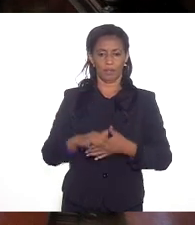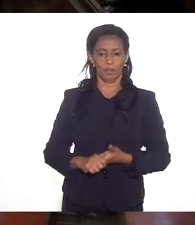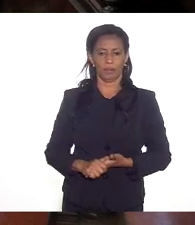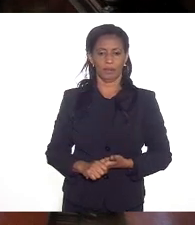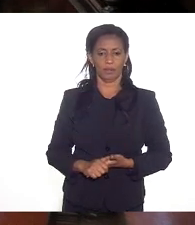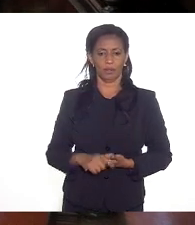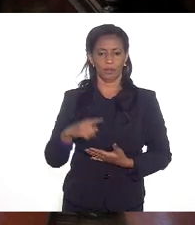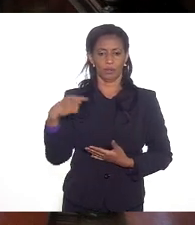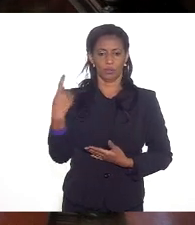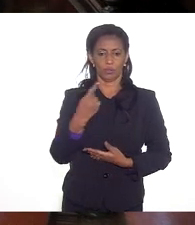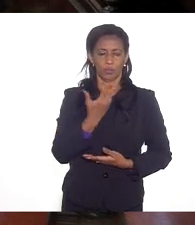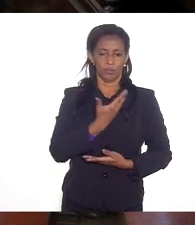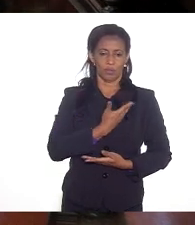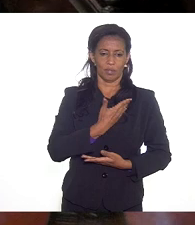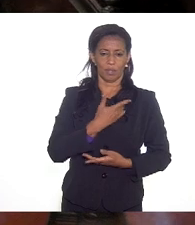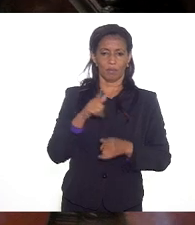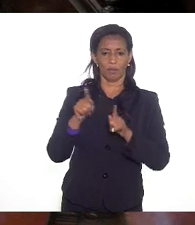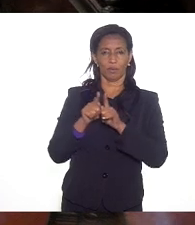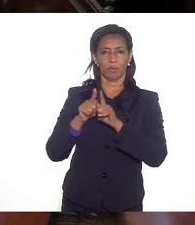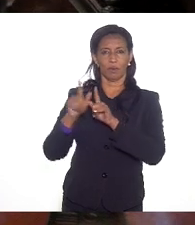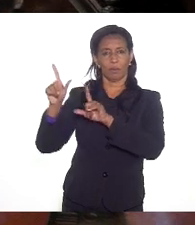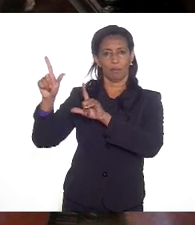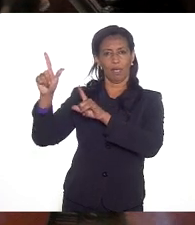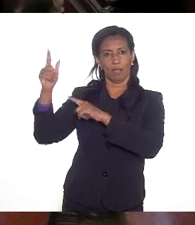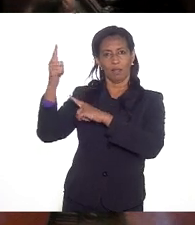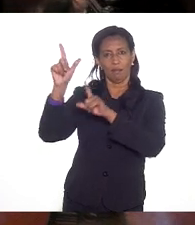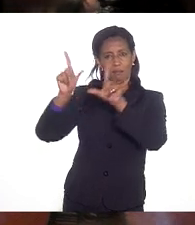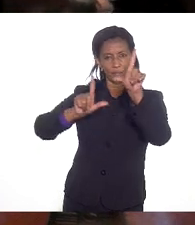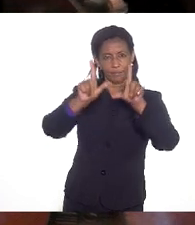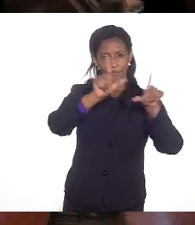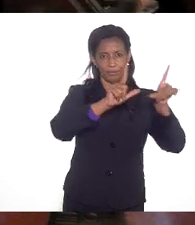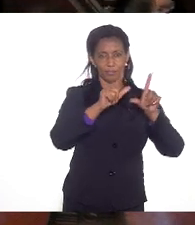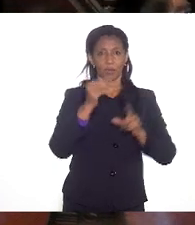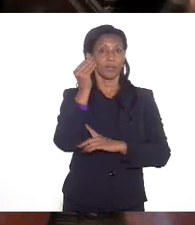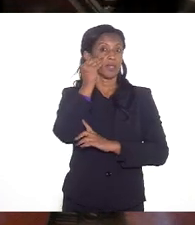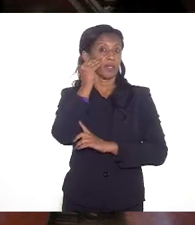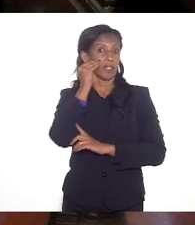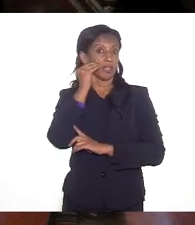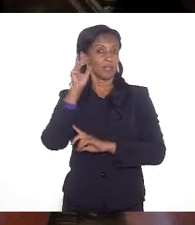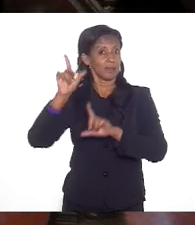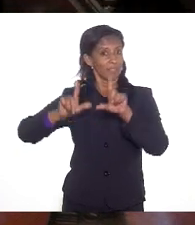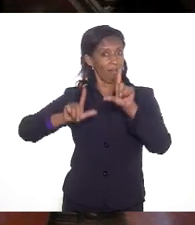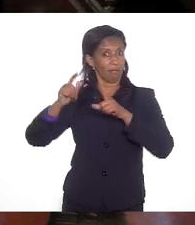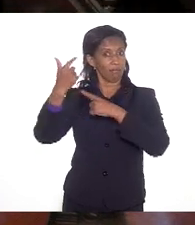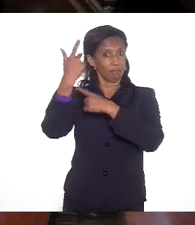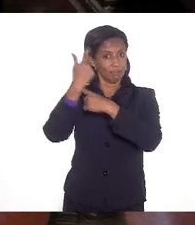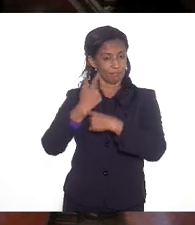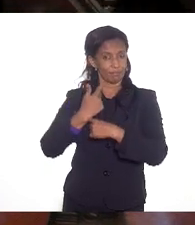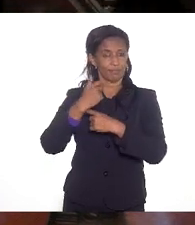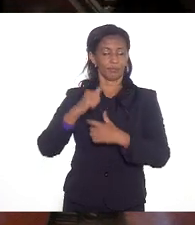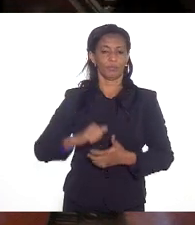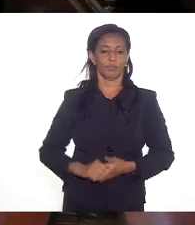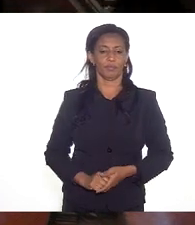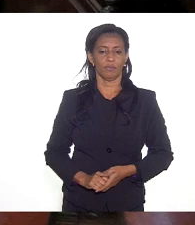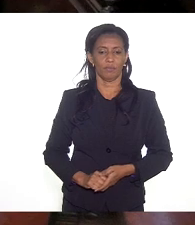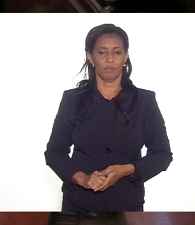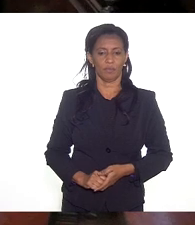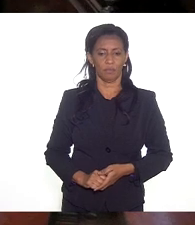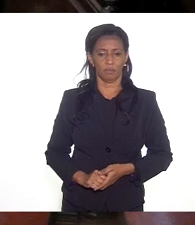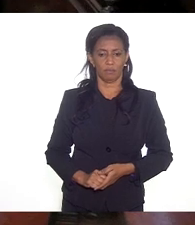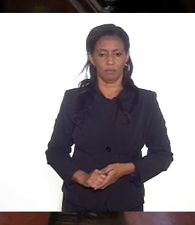os nossos amigos também online Deus tava executadas online e você que estamos assistindo através da TV alerj